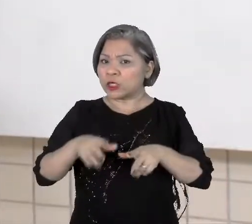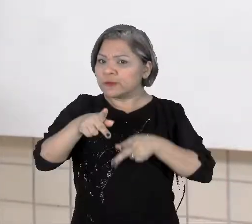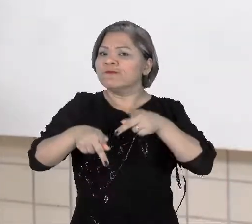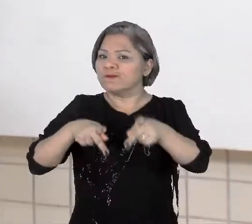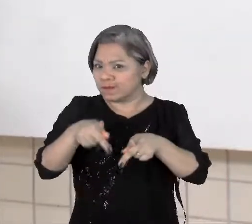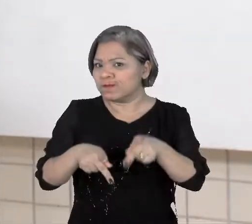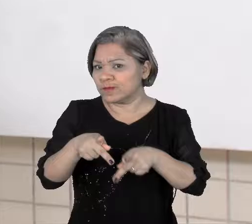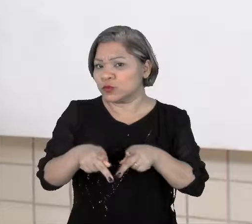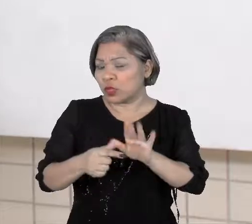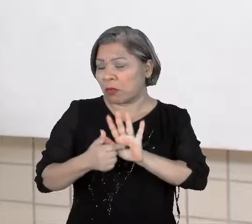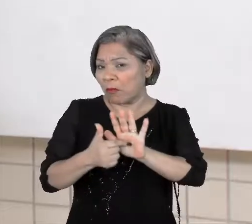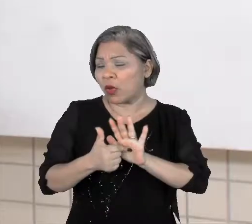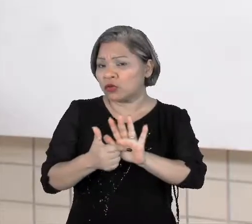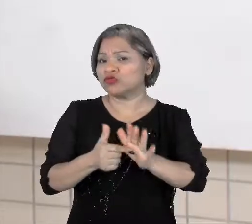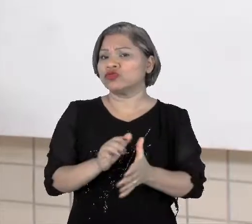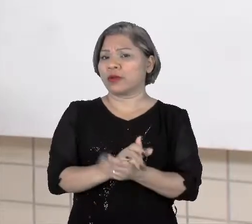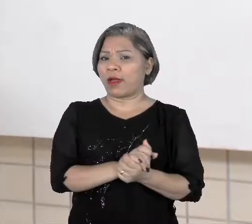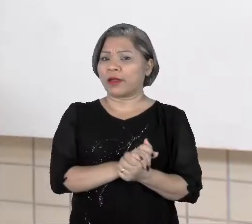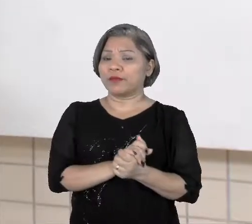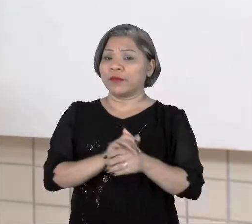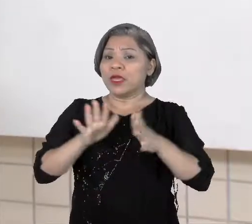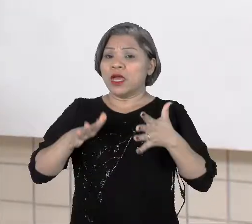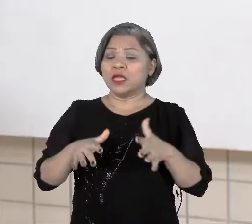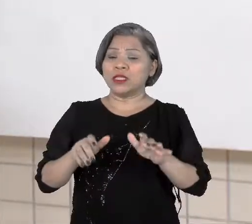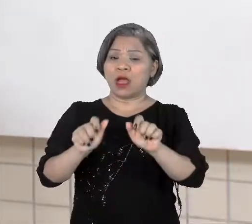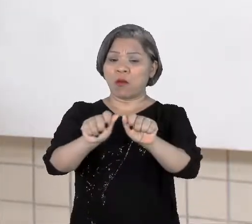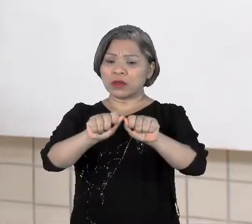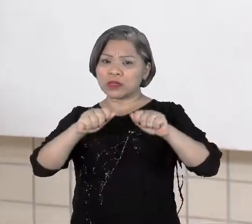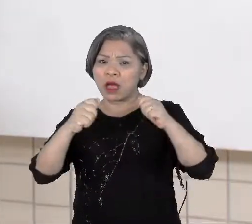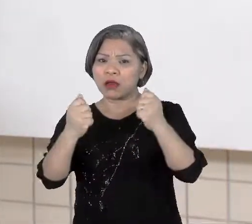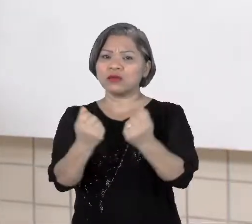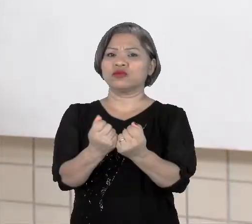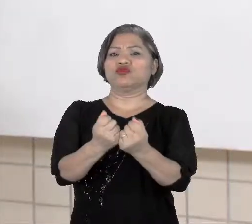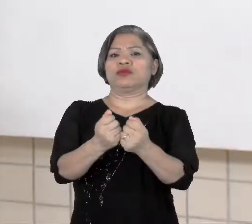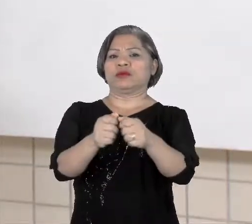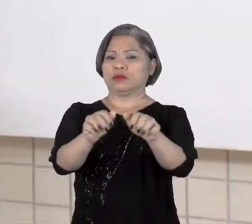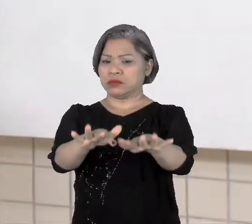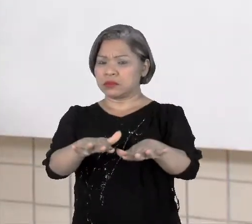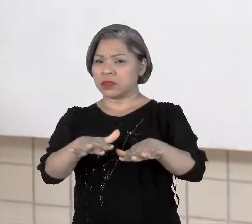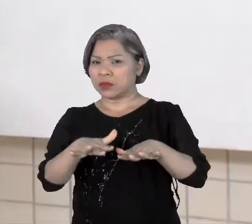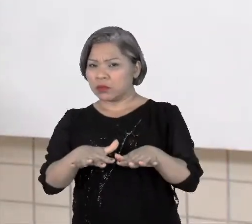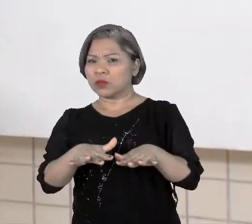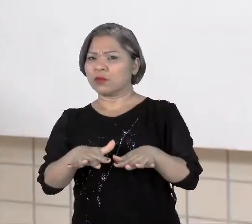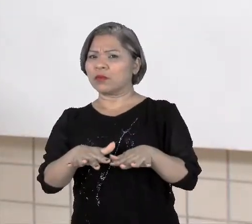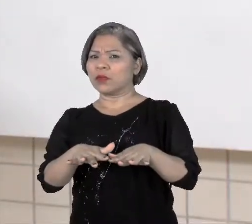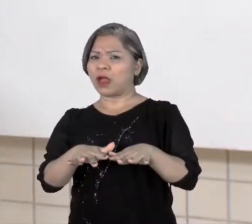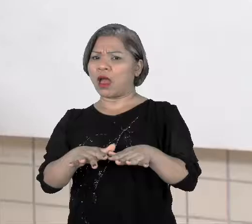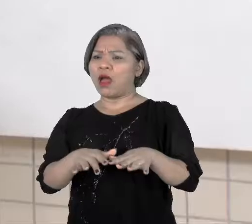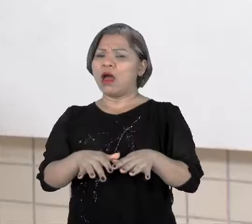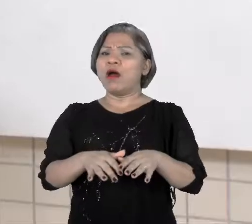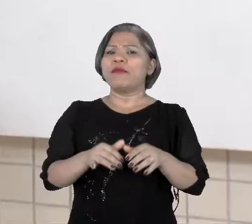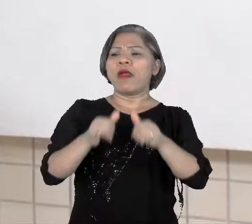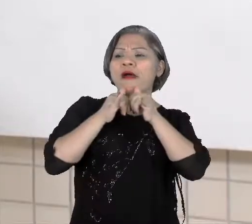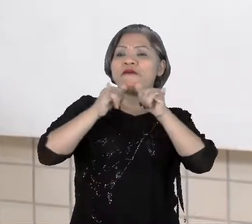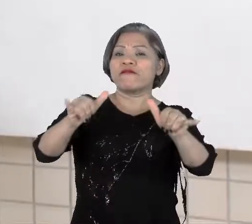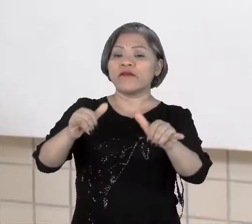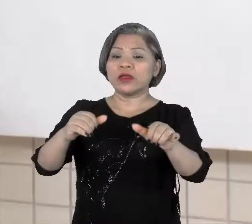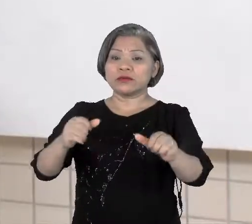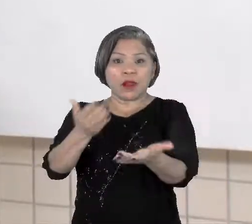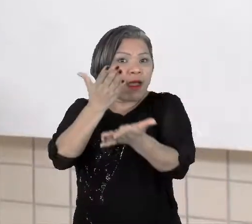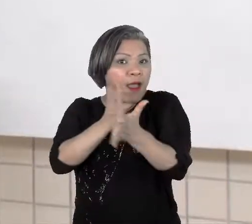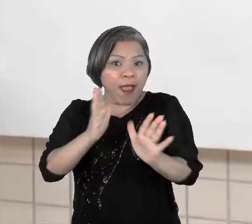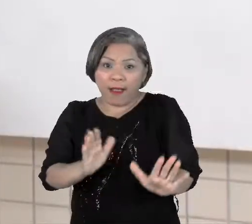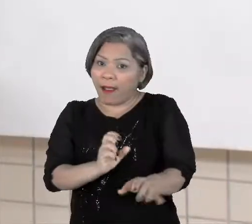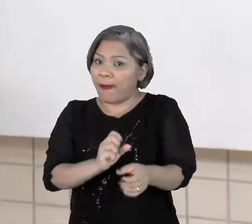importante, E essas audiências públicas, ela visa cumprir o compromisso da erradicação do trabalho escravo no